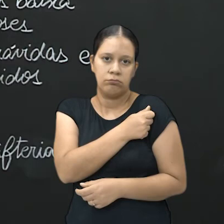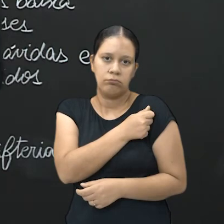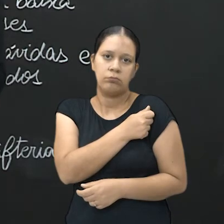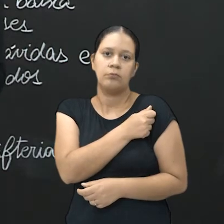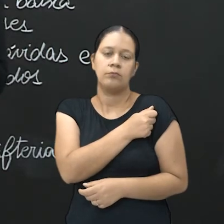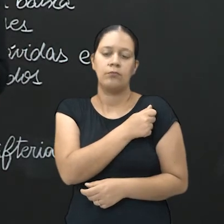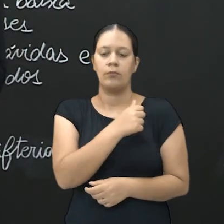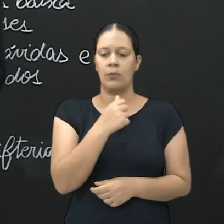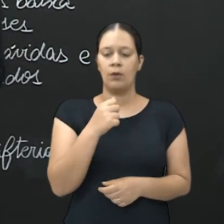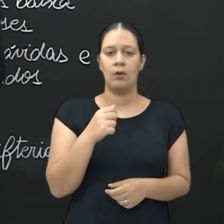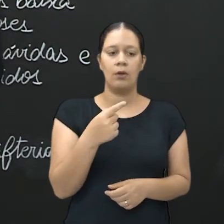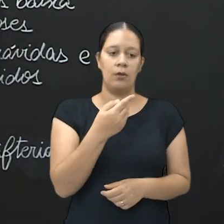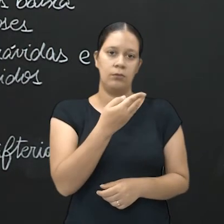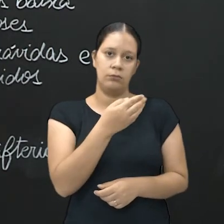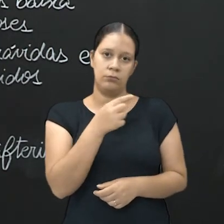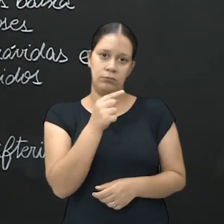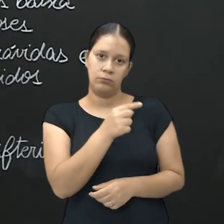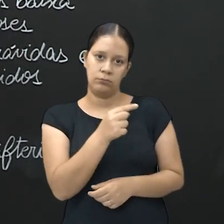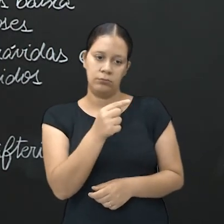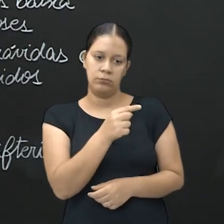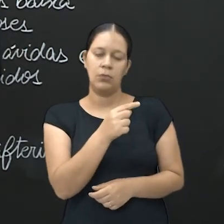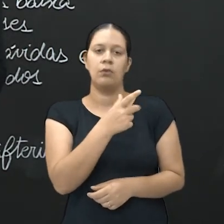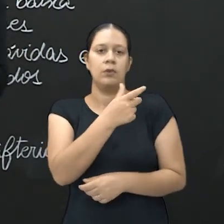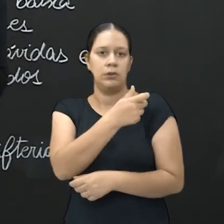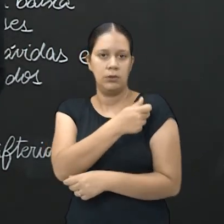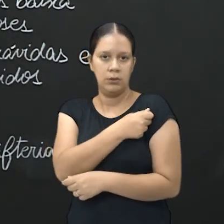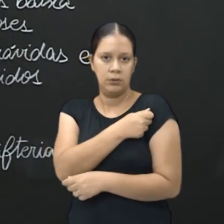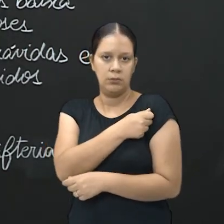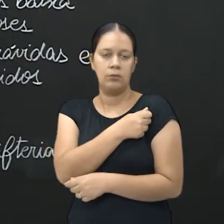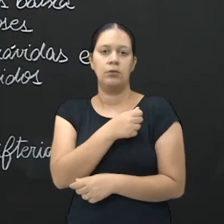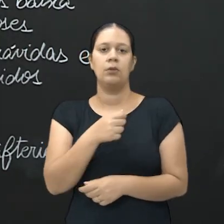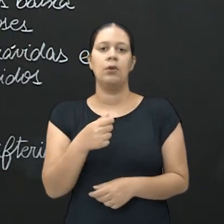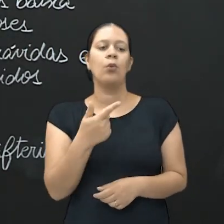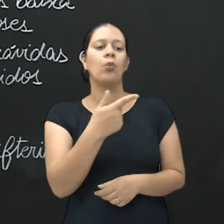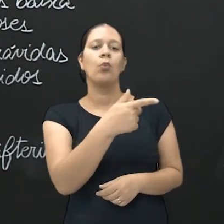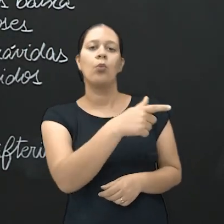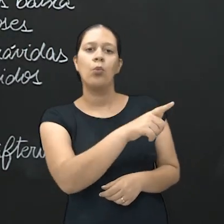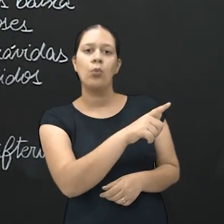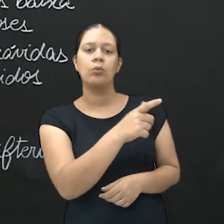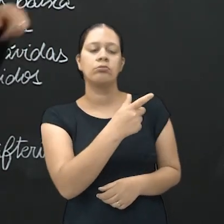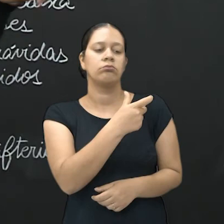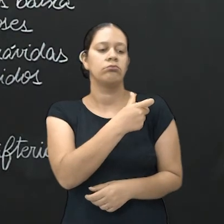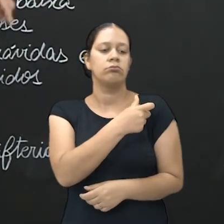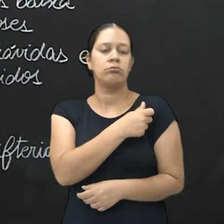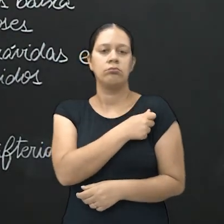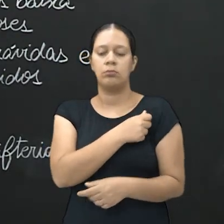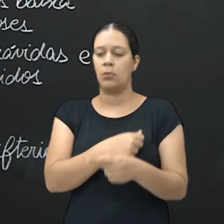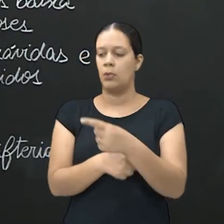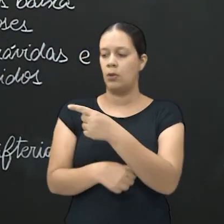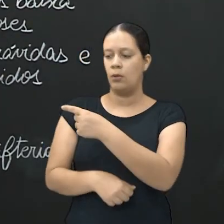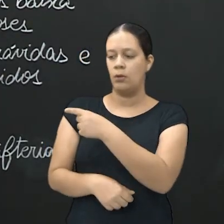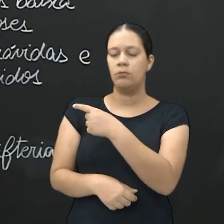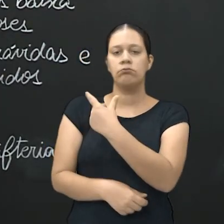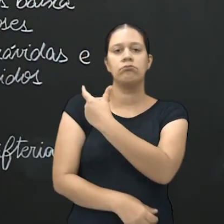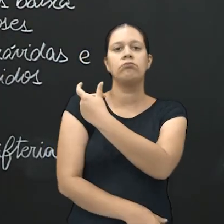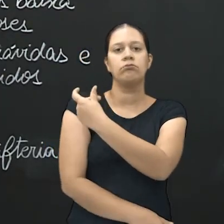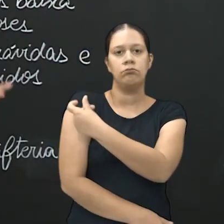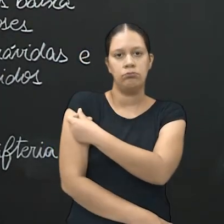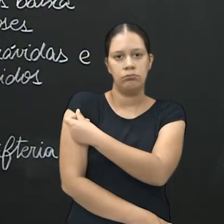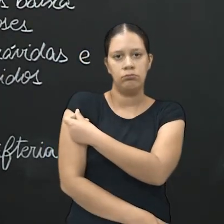ó, tem um amigo aqui, tá vendo ele? Tomou vacina também. Esse outro amigo aqui também tomou vacina e esse aqui também tomou